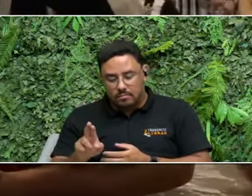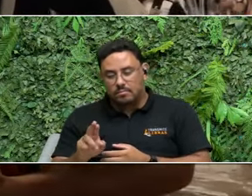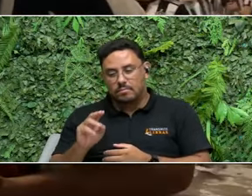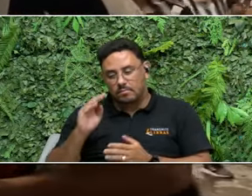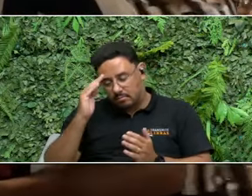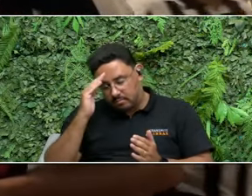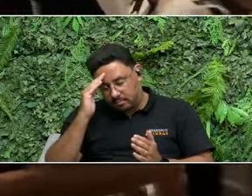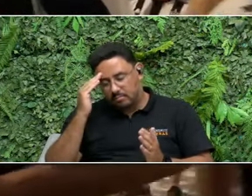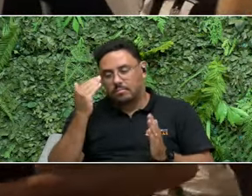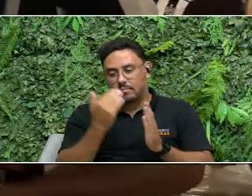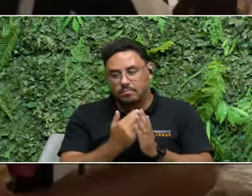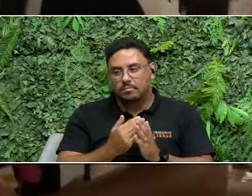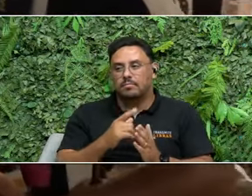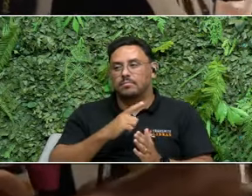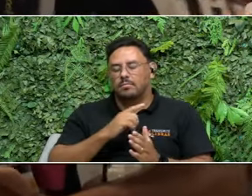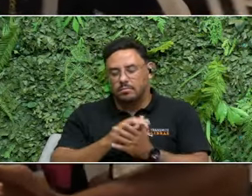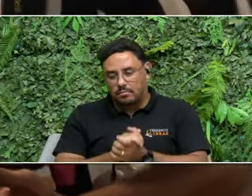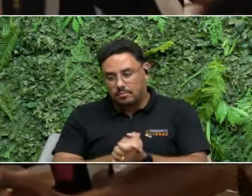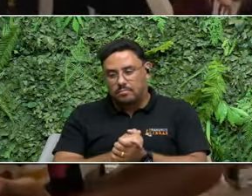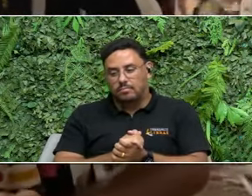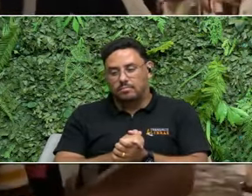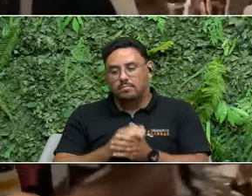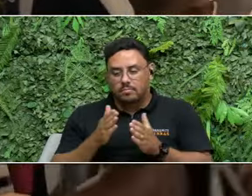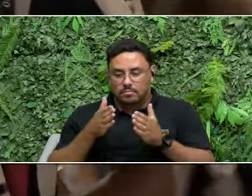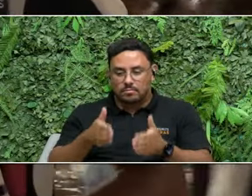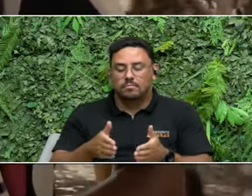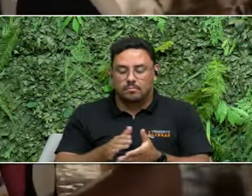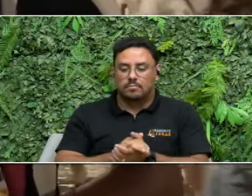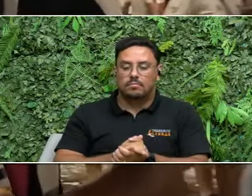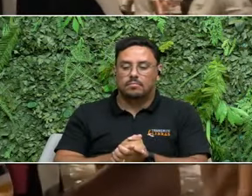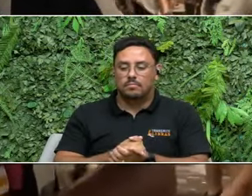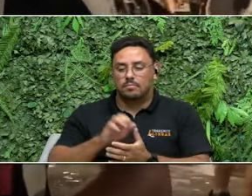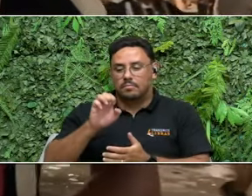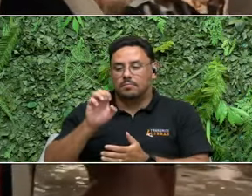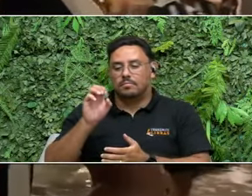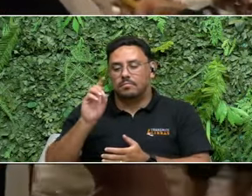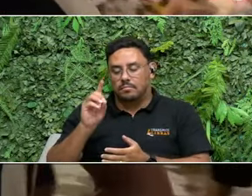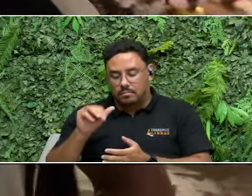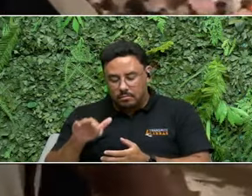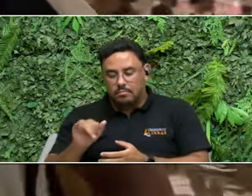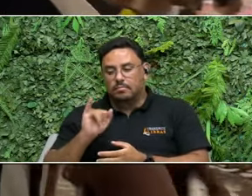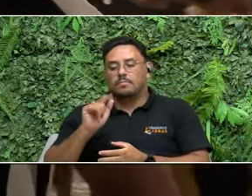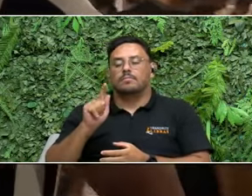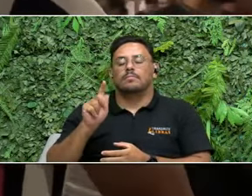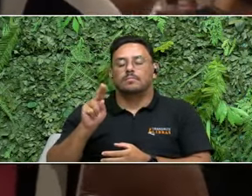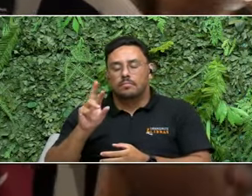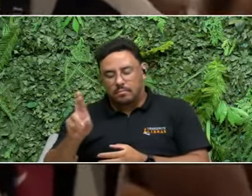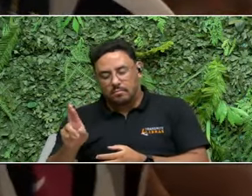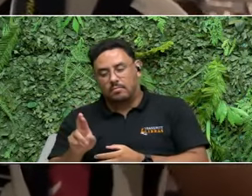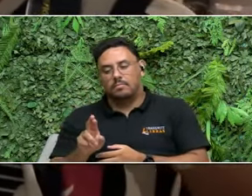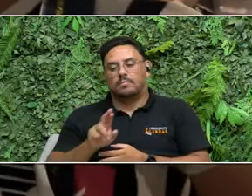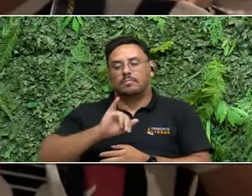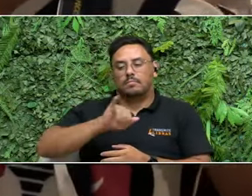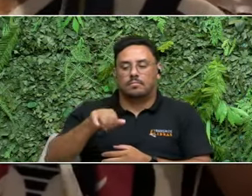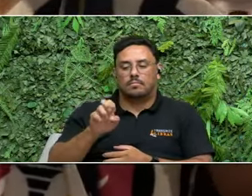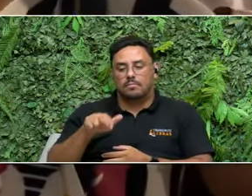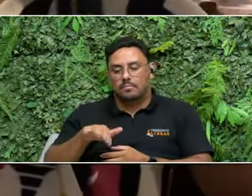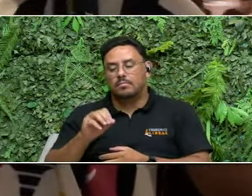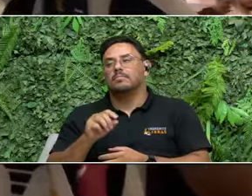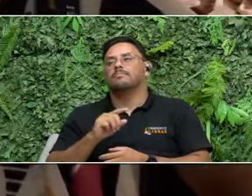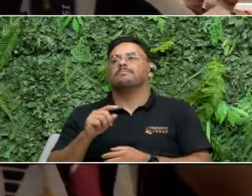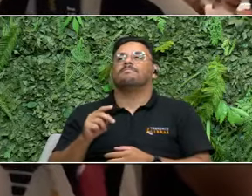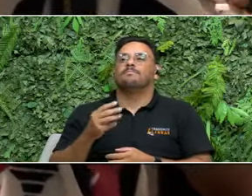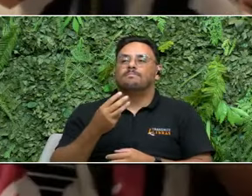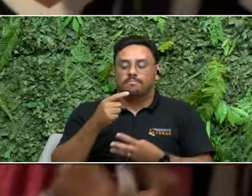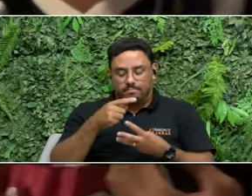demais tá lá a semana inteira não é poss Que el não chegou pro cara e falou ass que Edenilson não dá com o Igor Gomes não dá e com o Jamerson não dá cara é uns